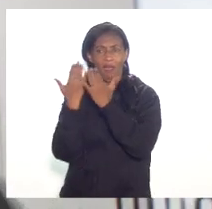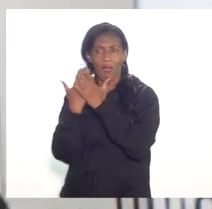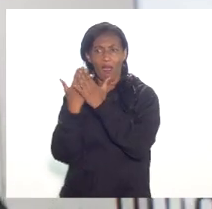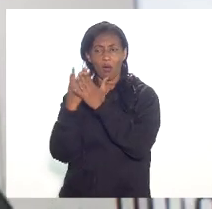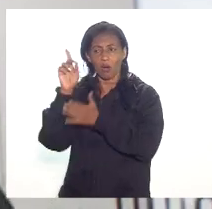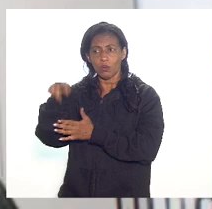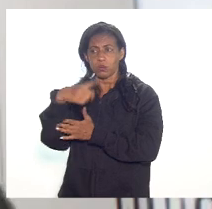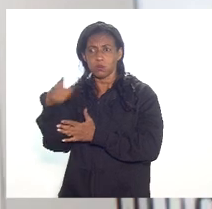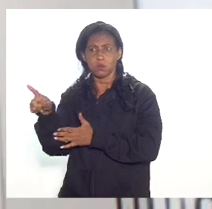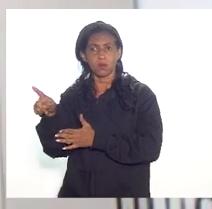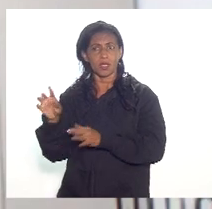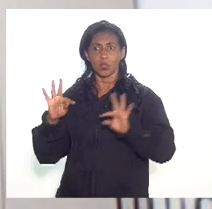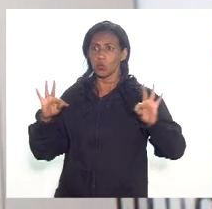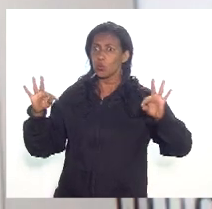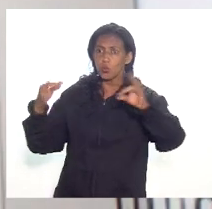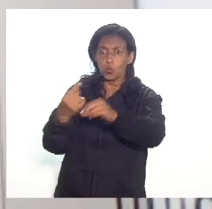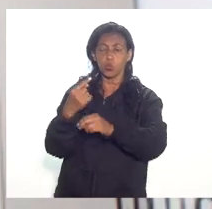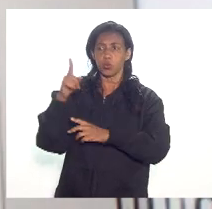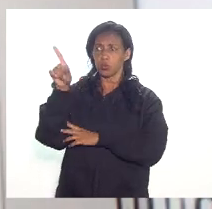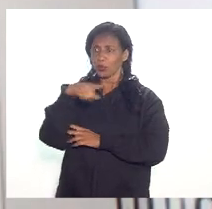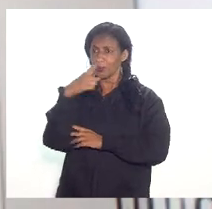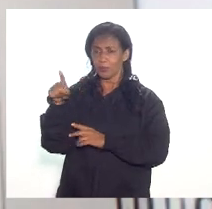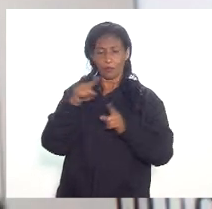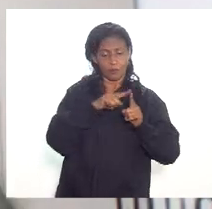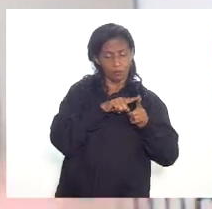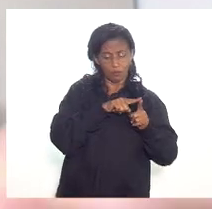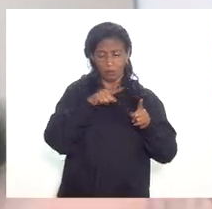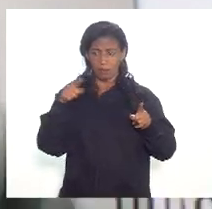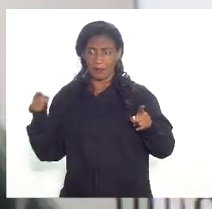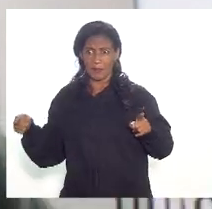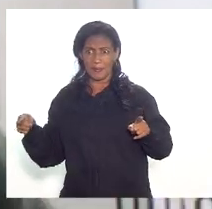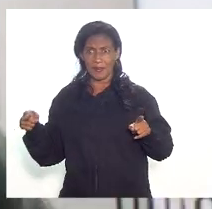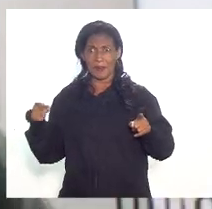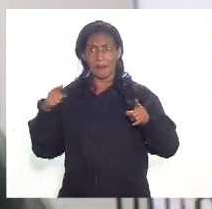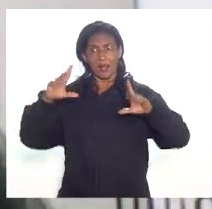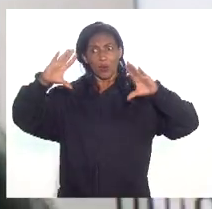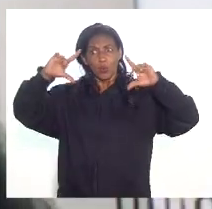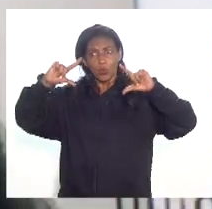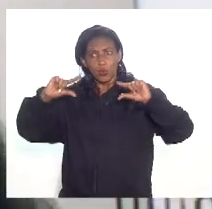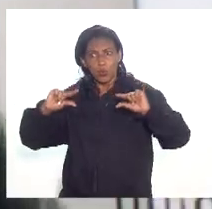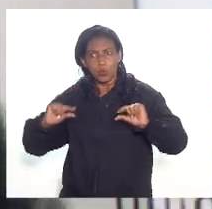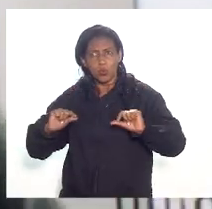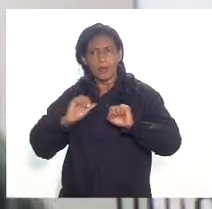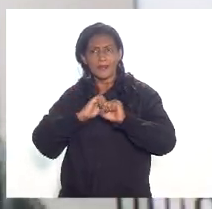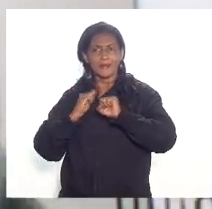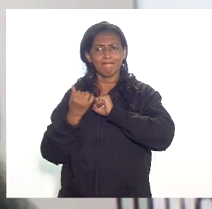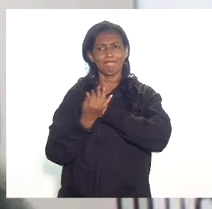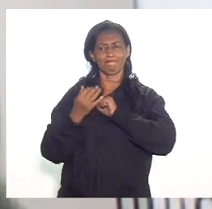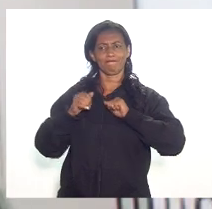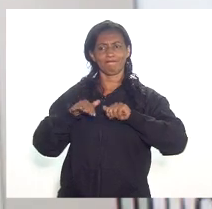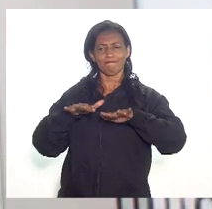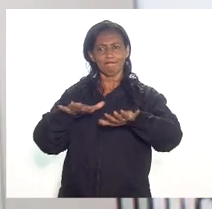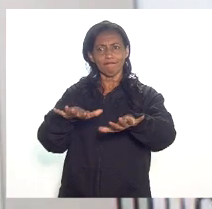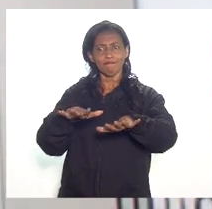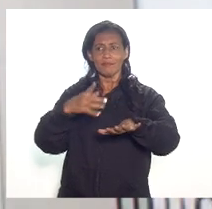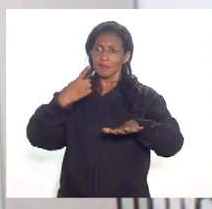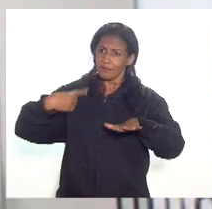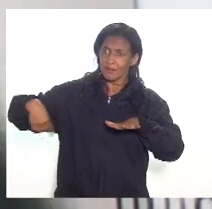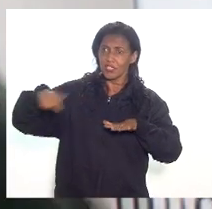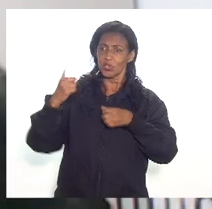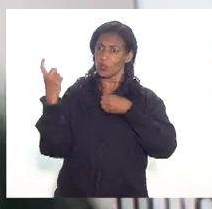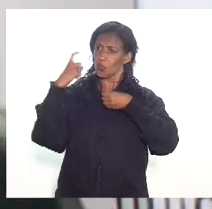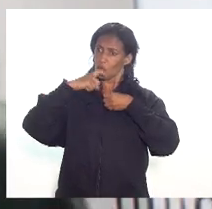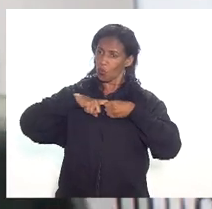atividades não essenciais tinham que ser suspensas temporariamente para baixar o nível de contágio e a gente poder retomar todas as